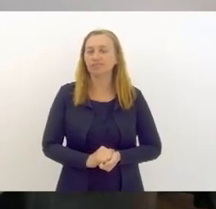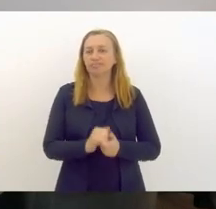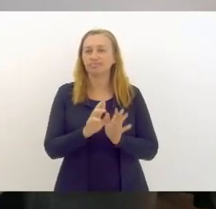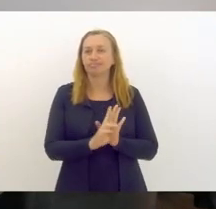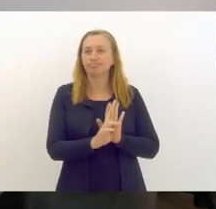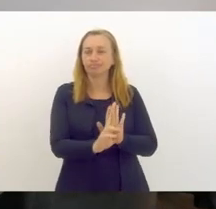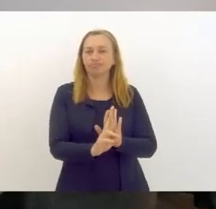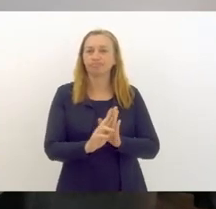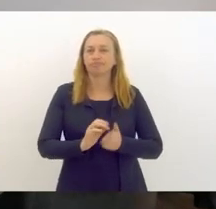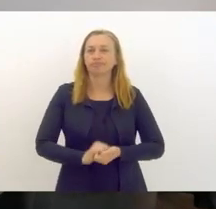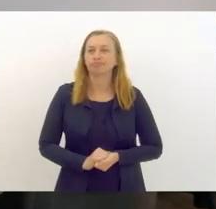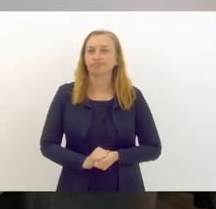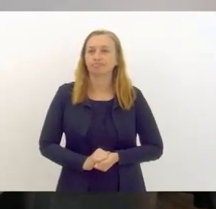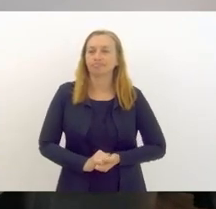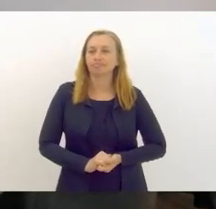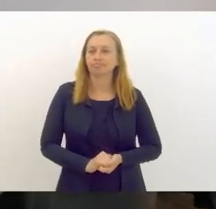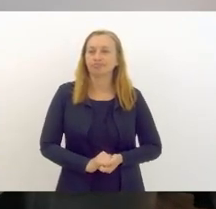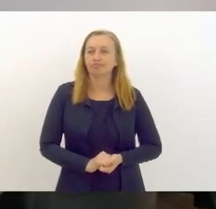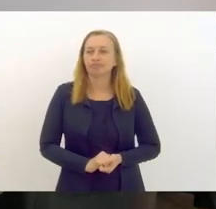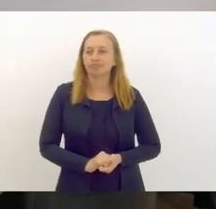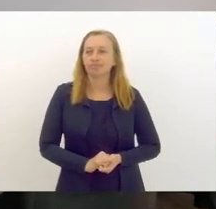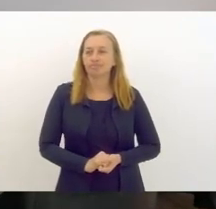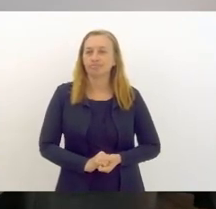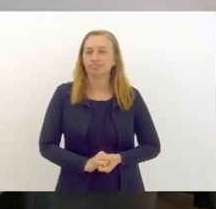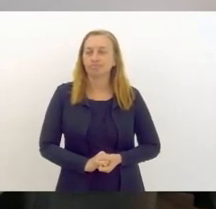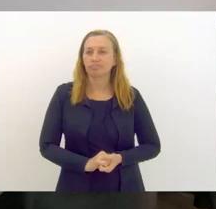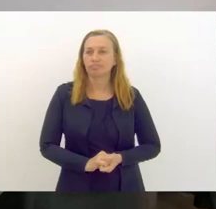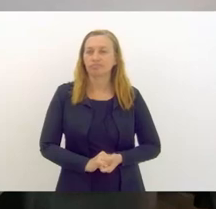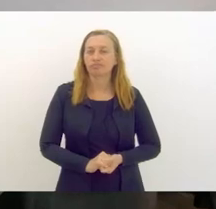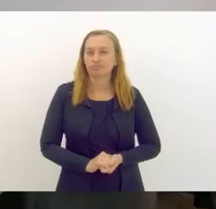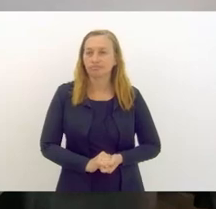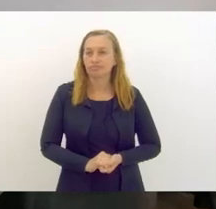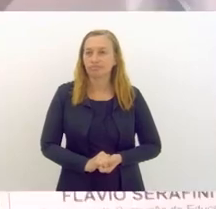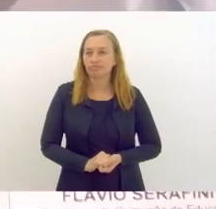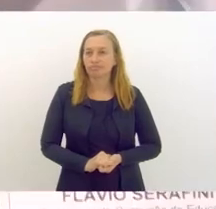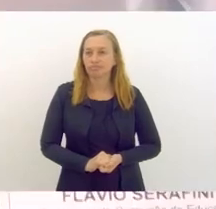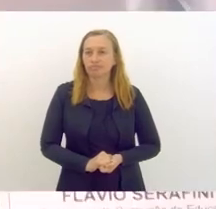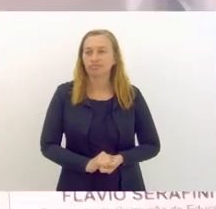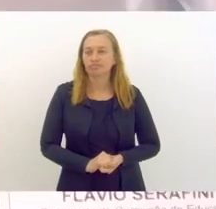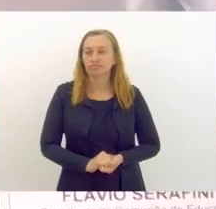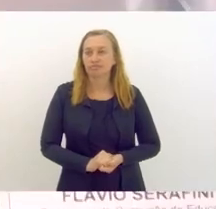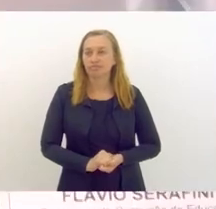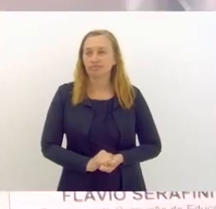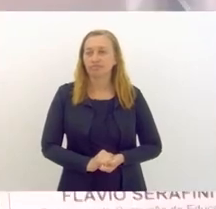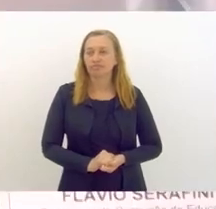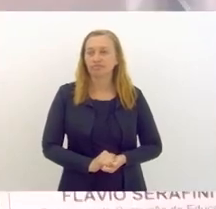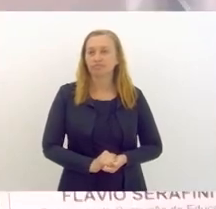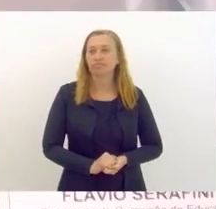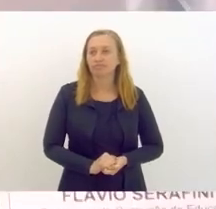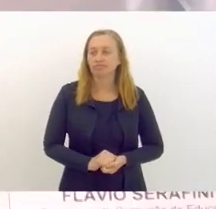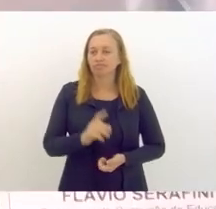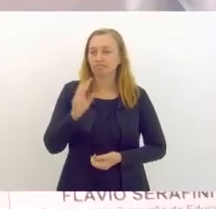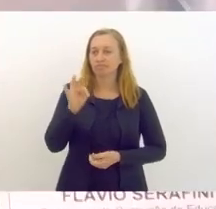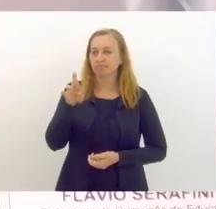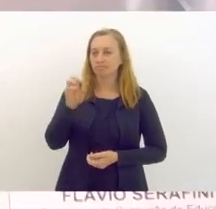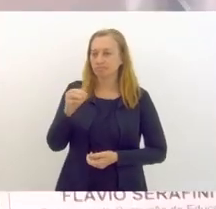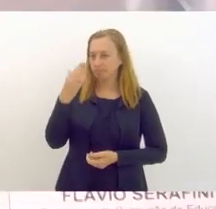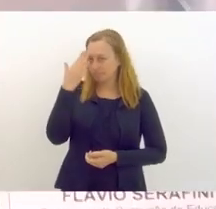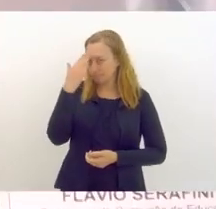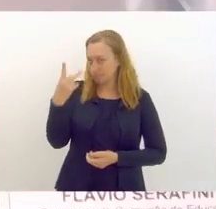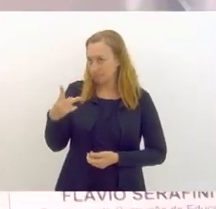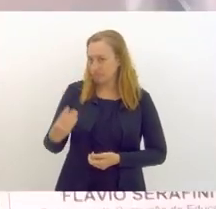representando a ADERJ, a Bruna Azevedo, patrocínio. Obrigado, Bruna, pela presença.